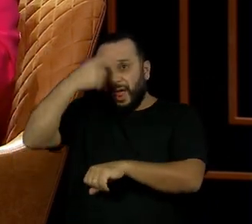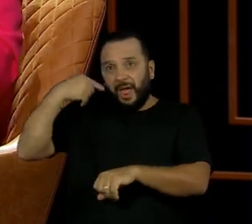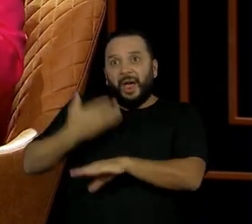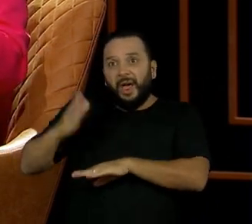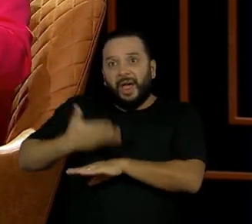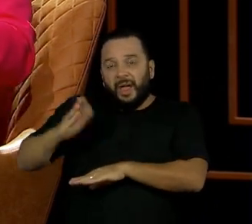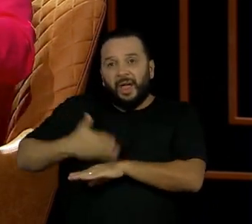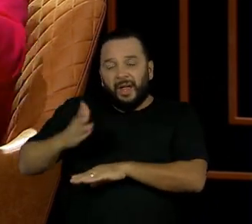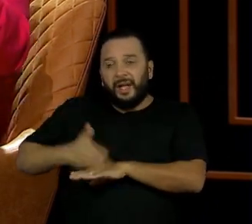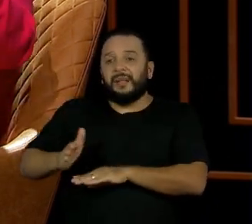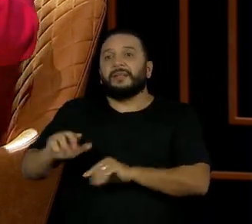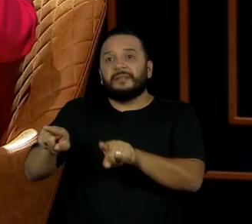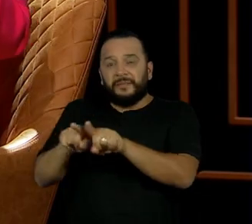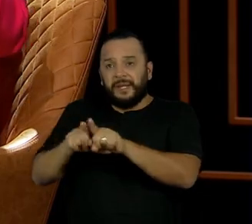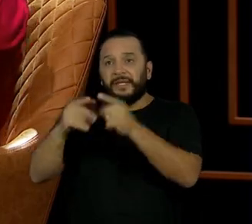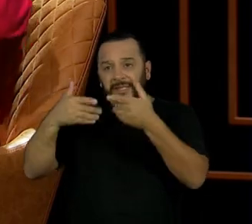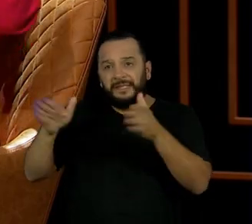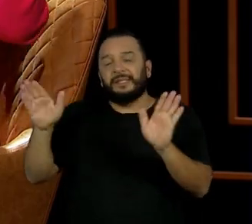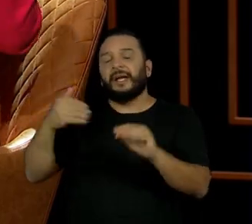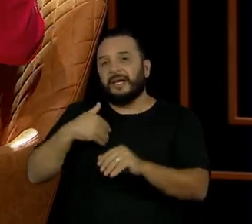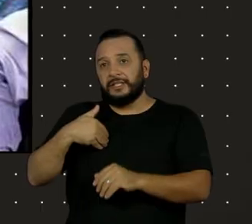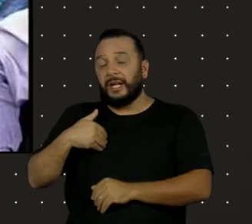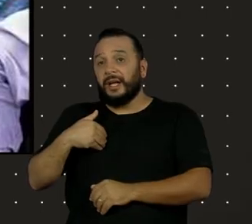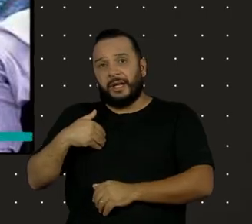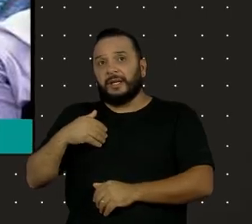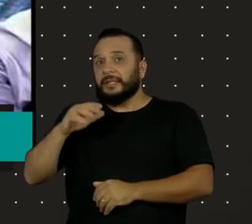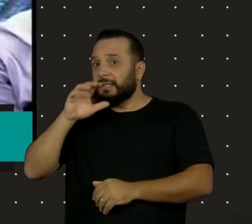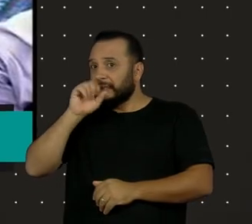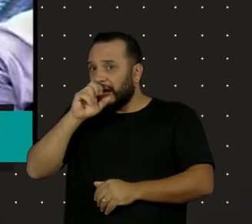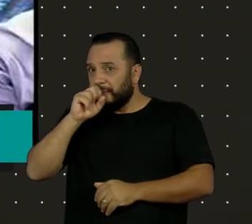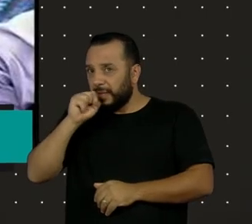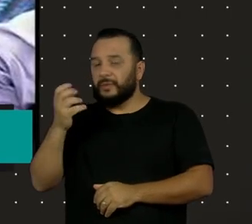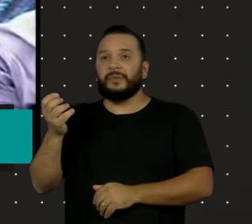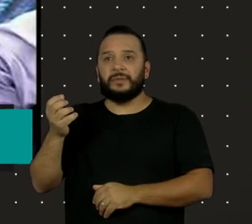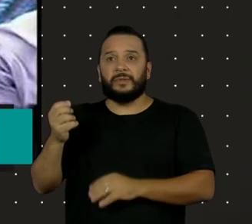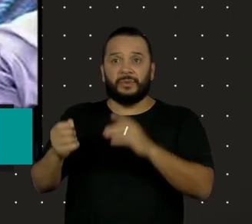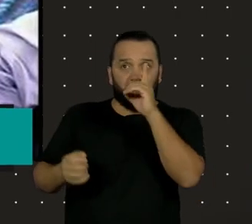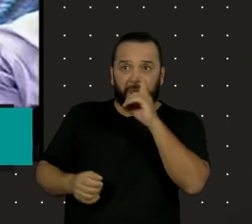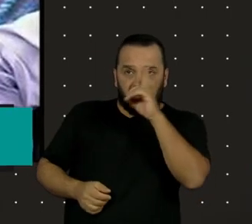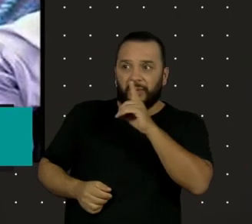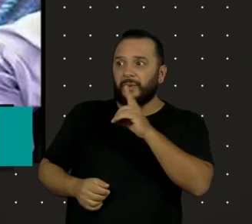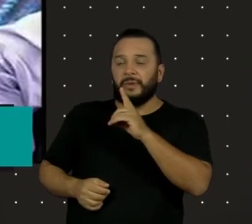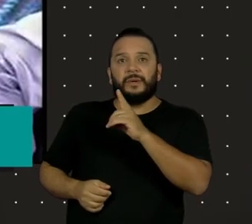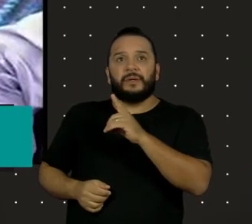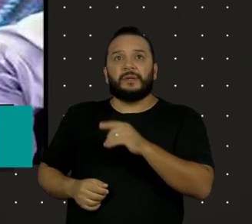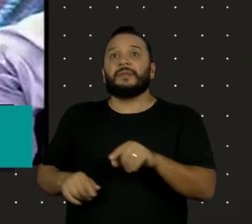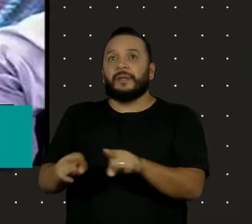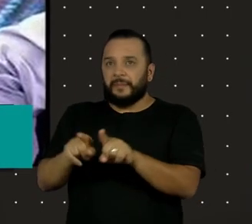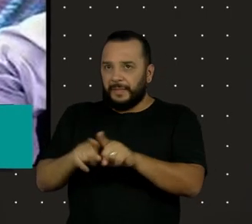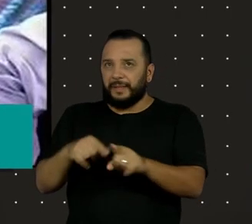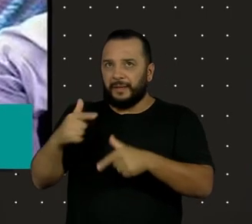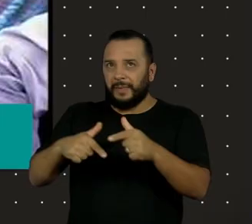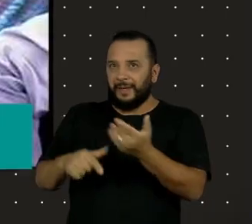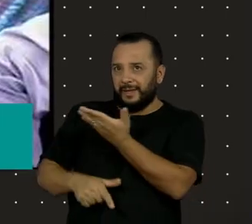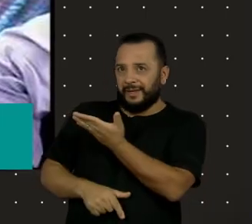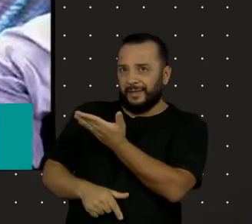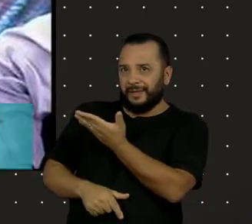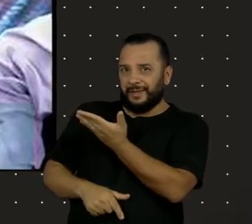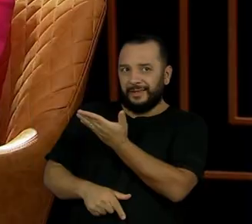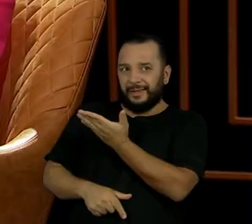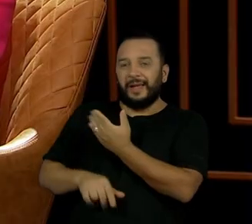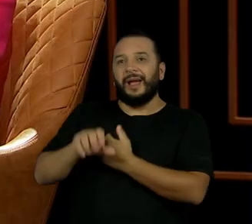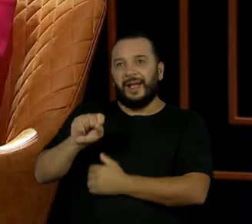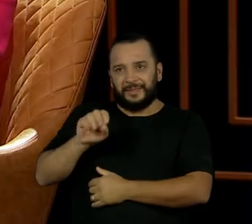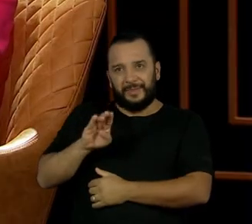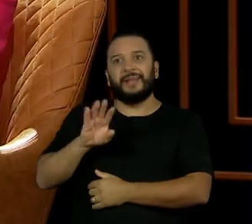sessões domingo e eu ainda era jurada do ídolo ao mesmo tempo e fazendo shows e esse momento